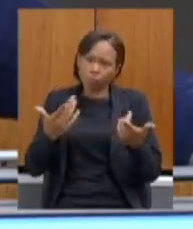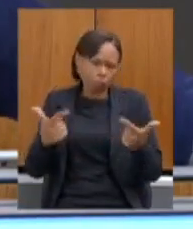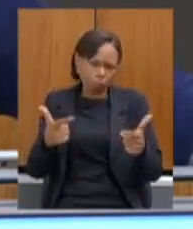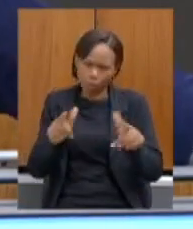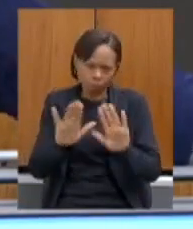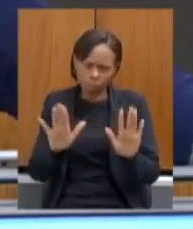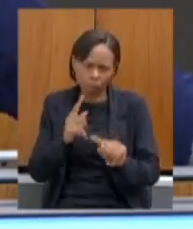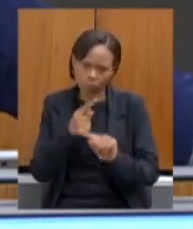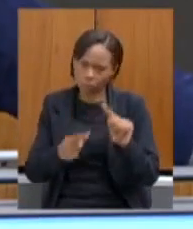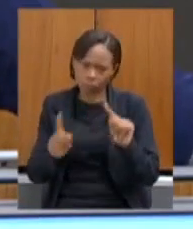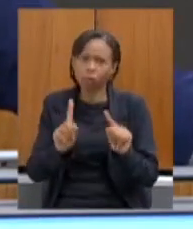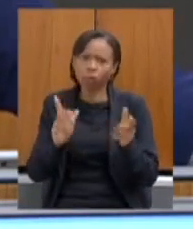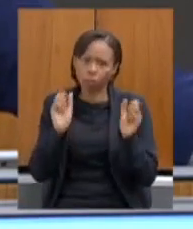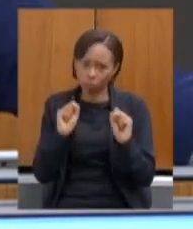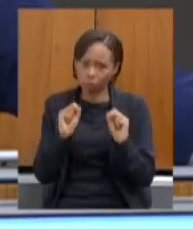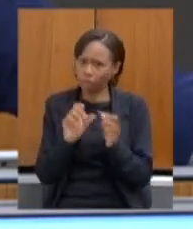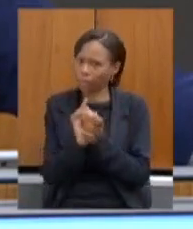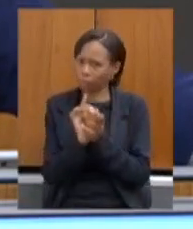transparente, de forma